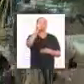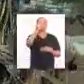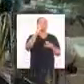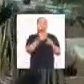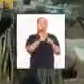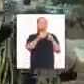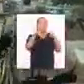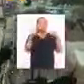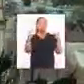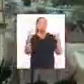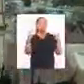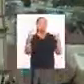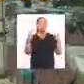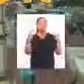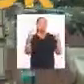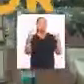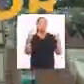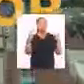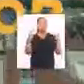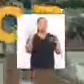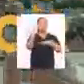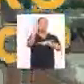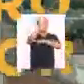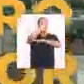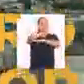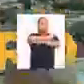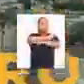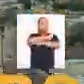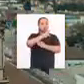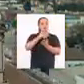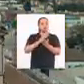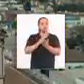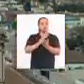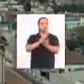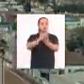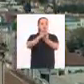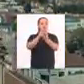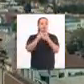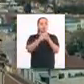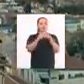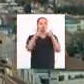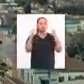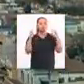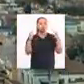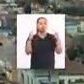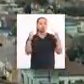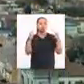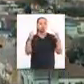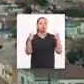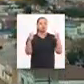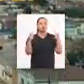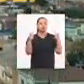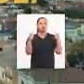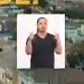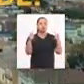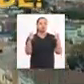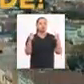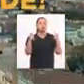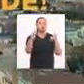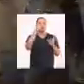Teu futuro é ser maior, Bagé pra sempre grande.